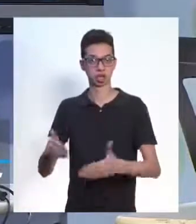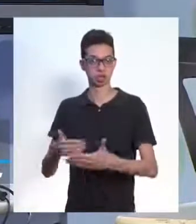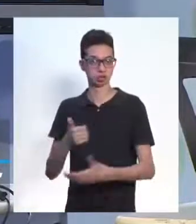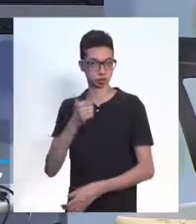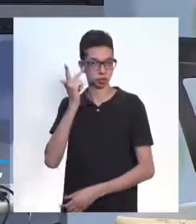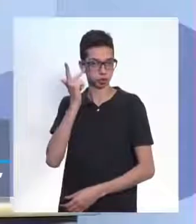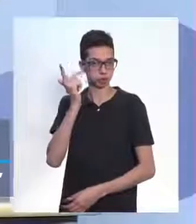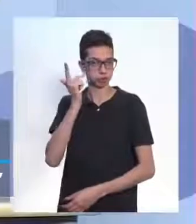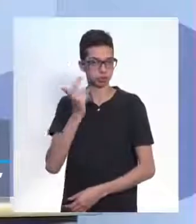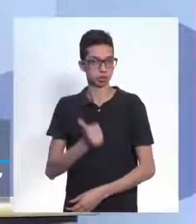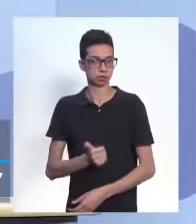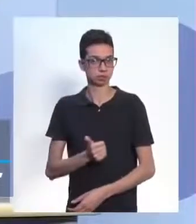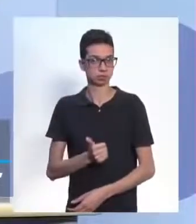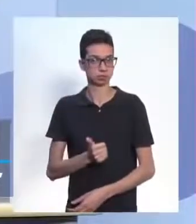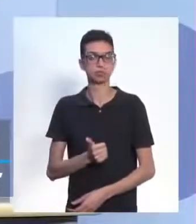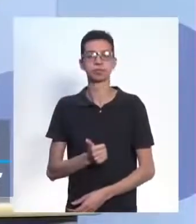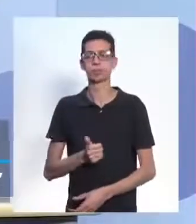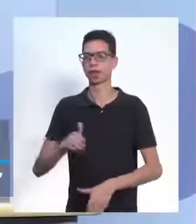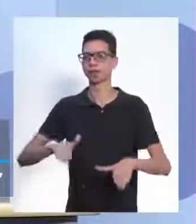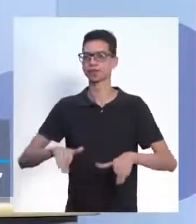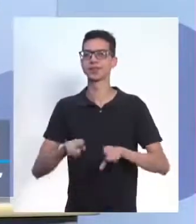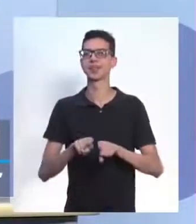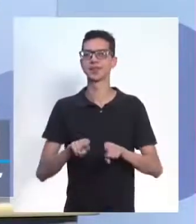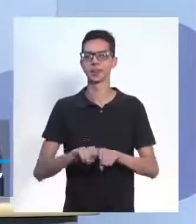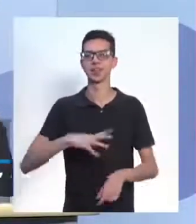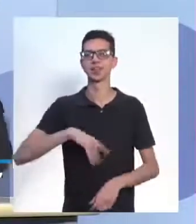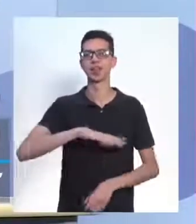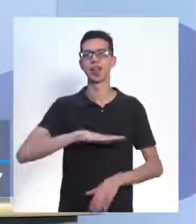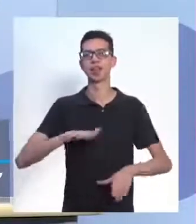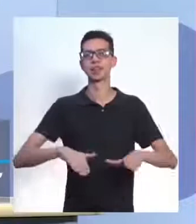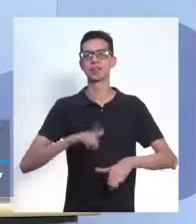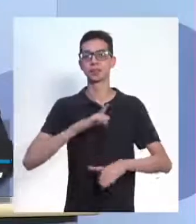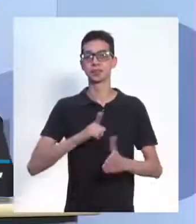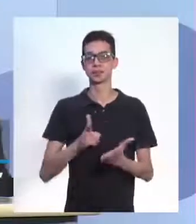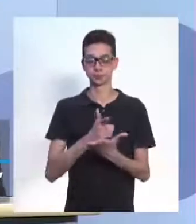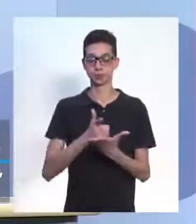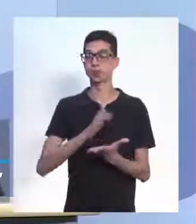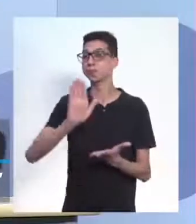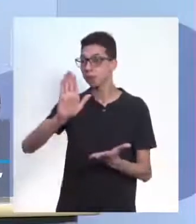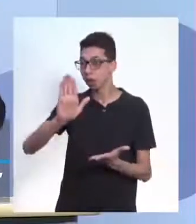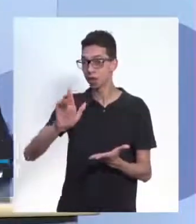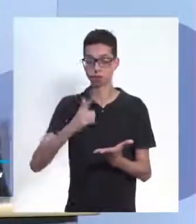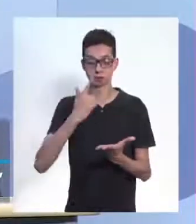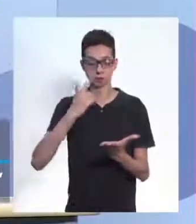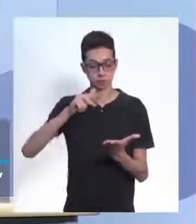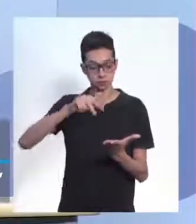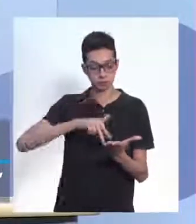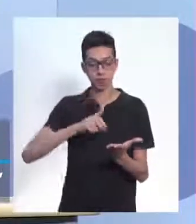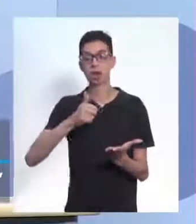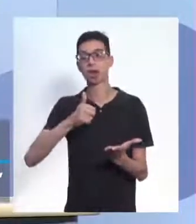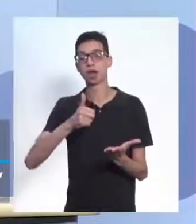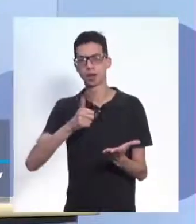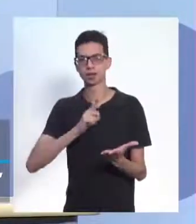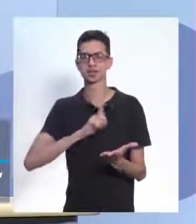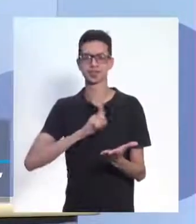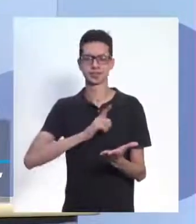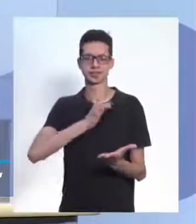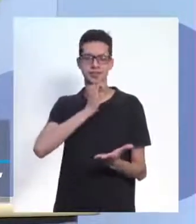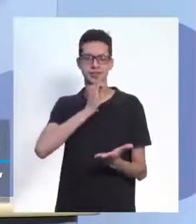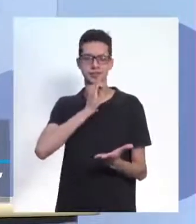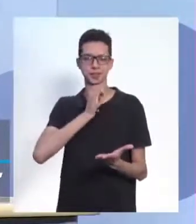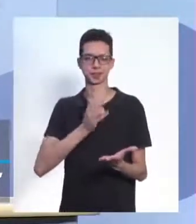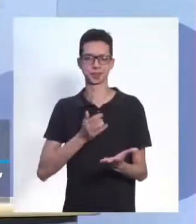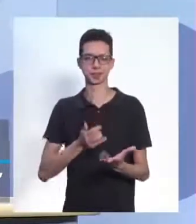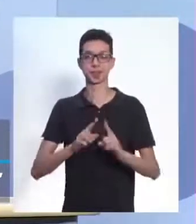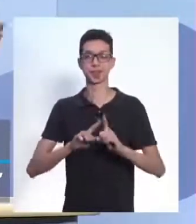né? Às vezes também, né, André? A gente está com o livro lá, a gente pode... Peraí, gente, peraí. Aí abre o livro. A gente tem aqui um exemplo. Nós,